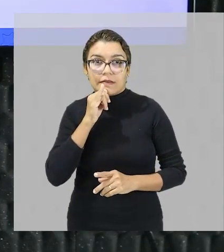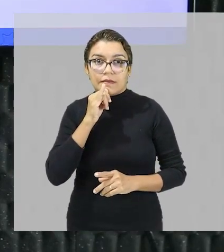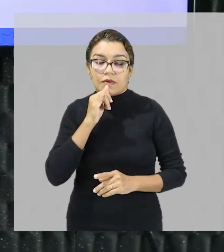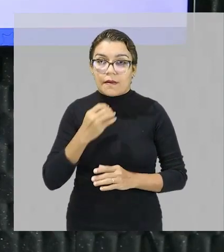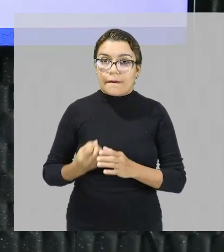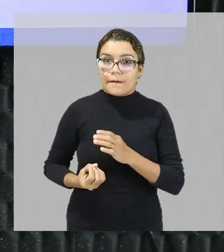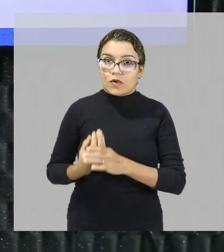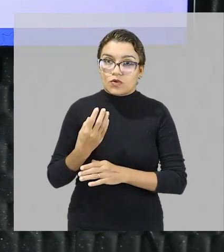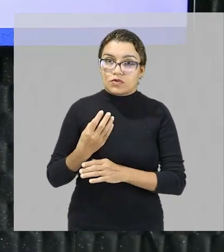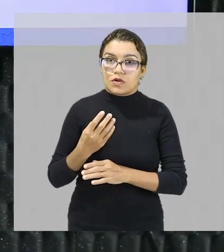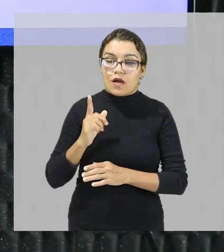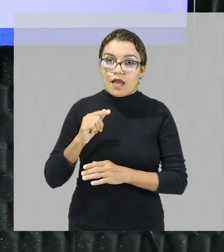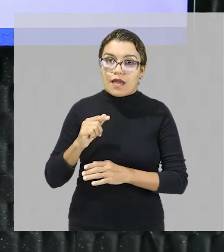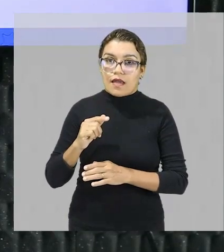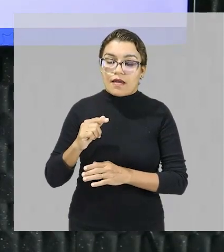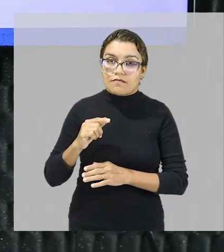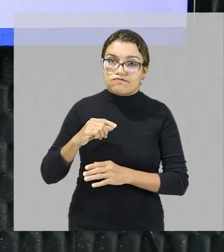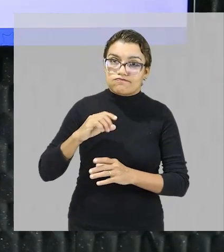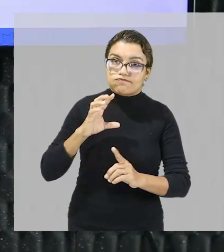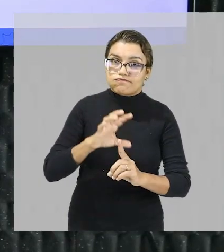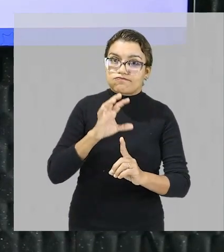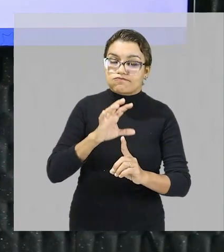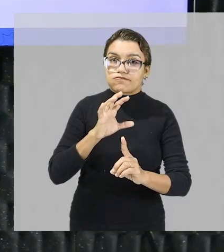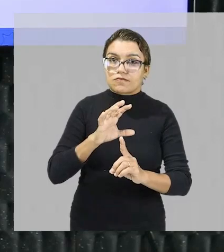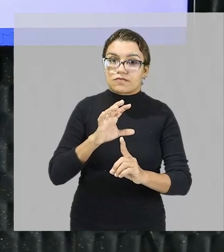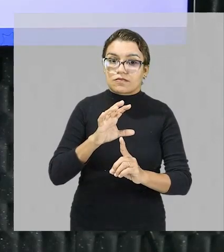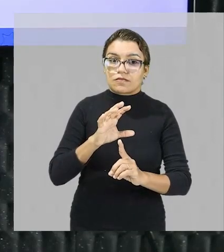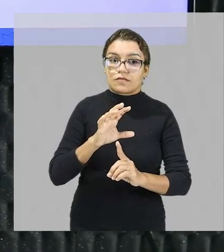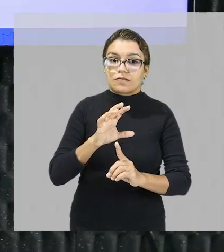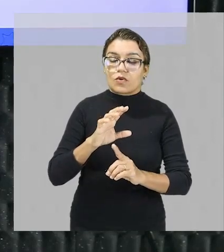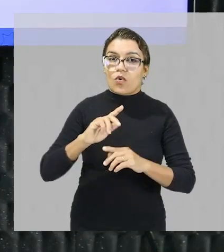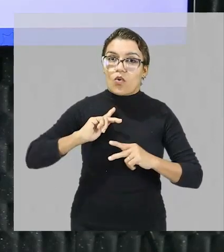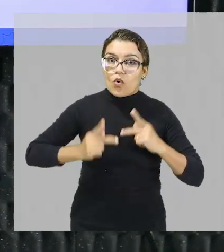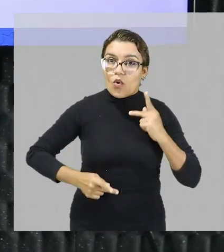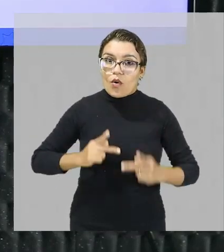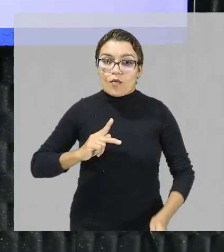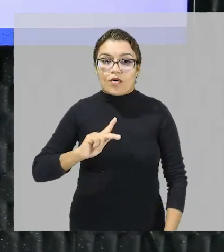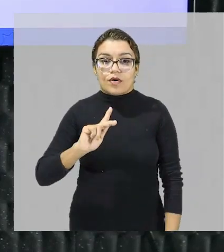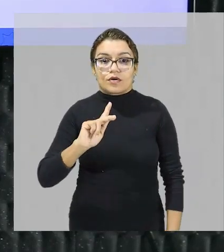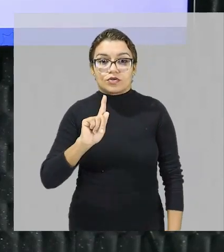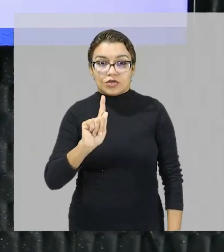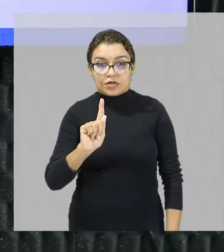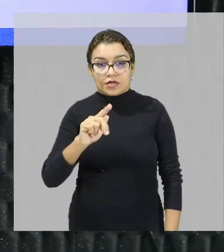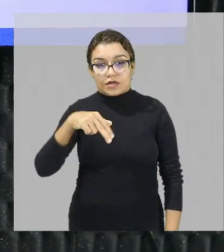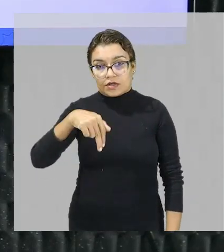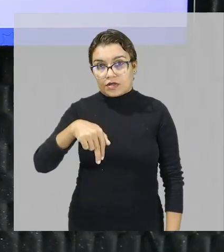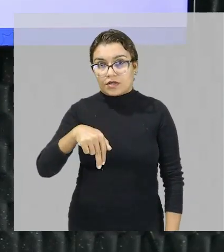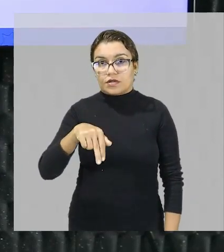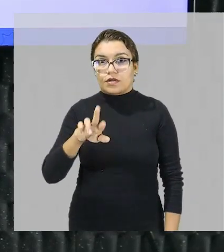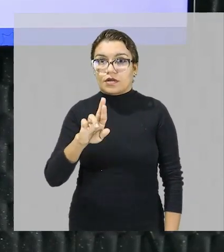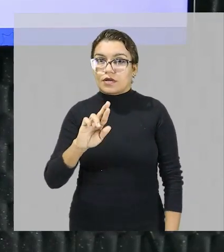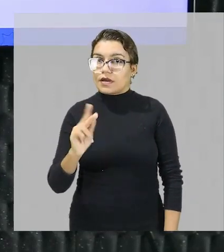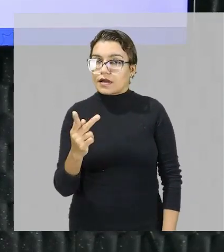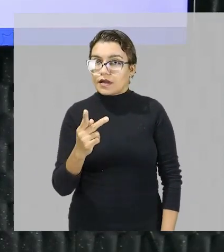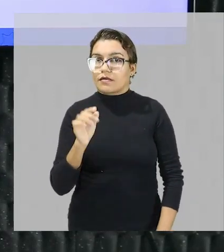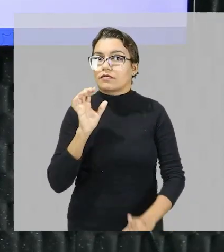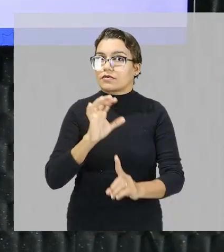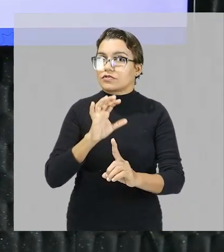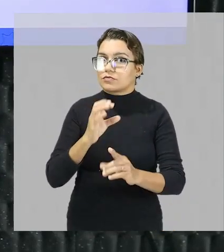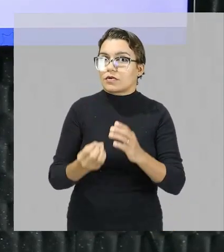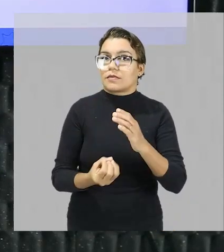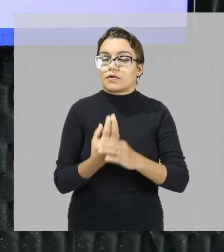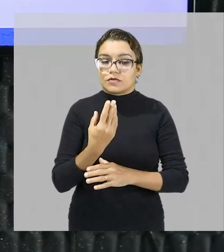dele é estimulado pelo hormônio GnRH, tá? GnRH estimula a produção do